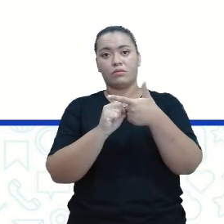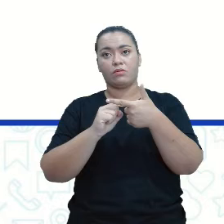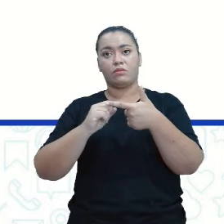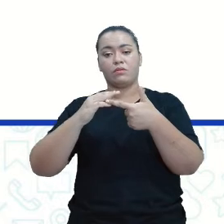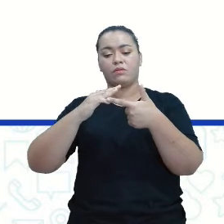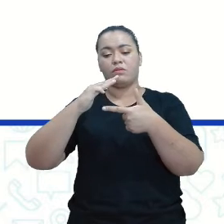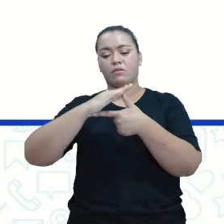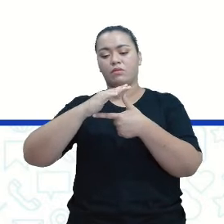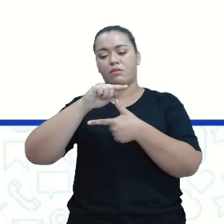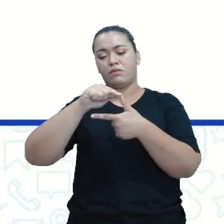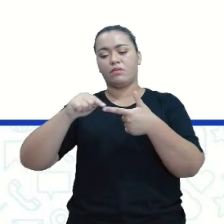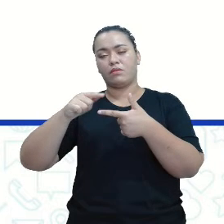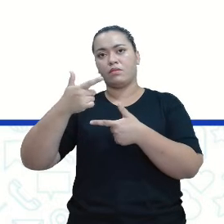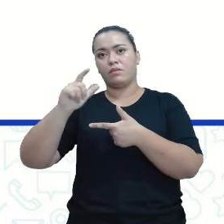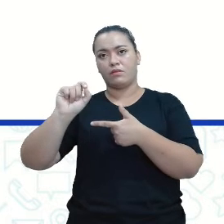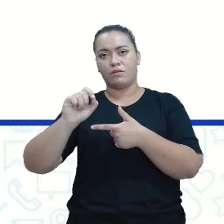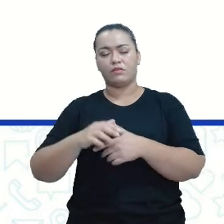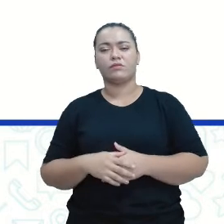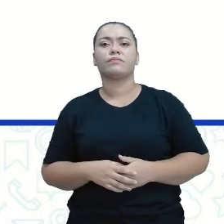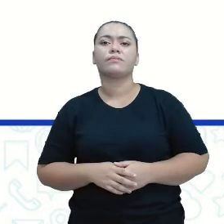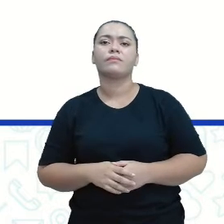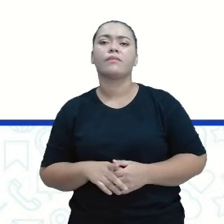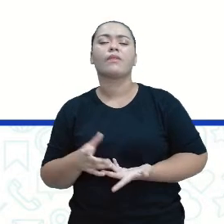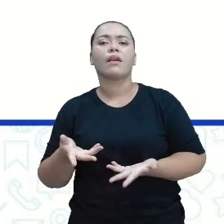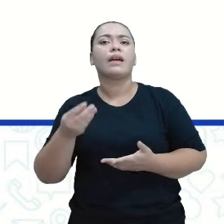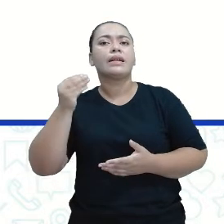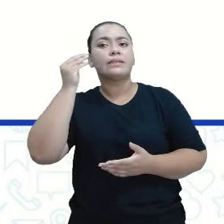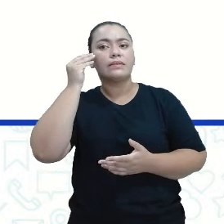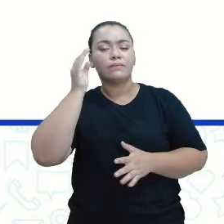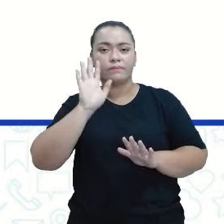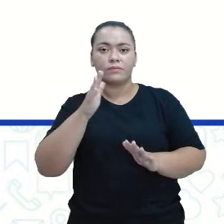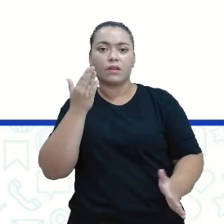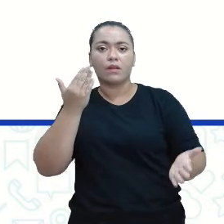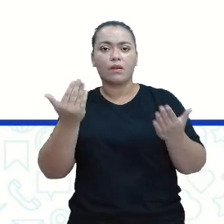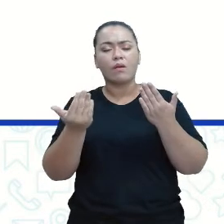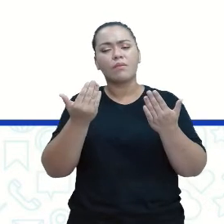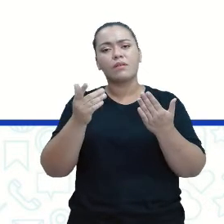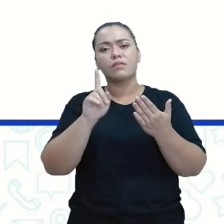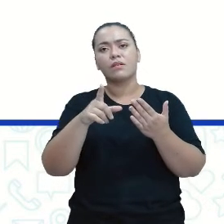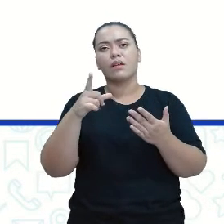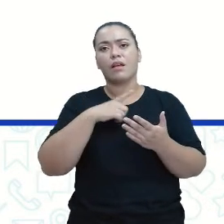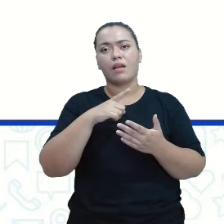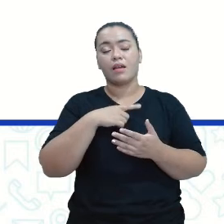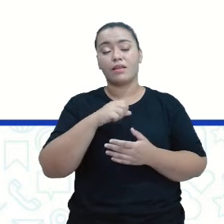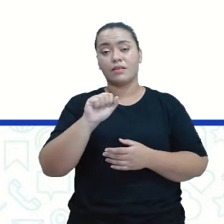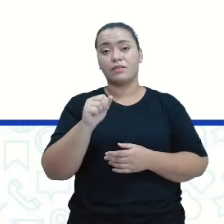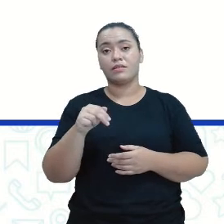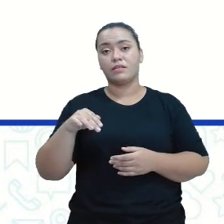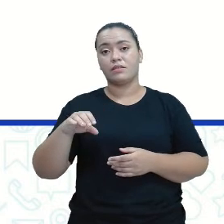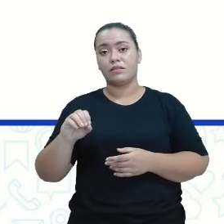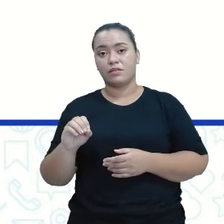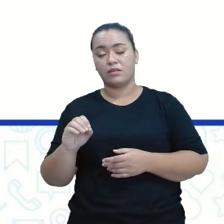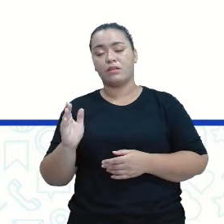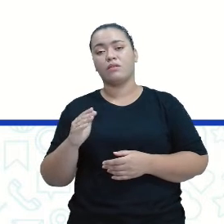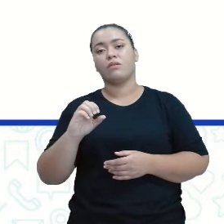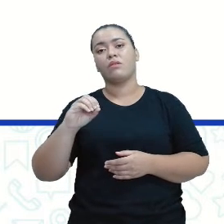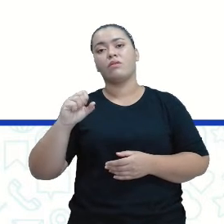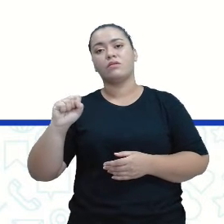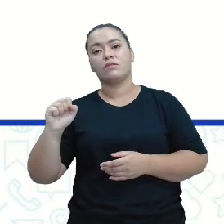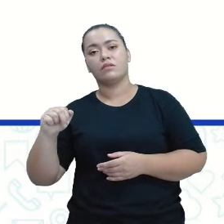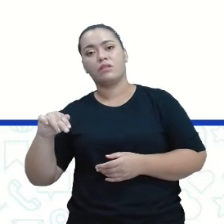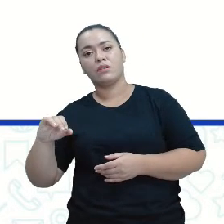e 10 centímetros, tá? E aí a gente vai tentar fazer a comparação em relação ao seno, cosseno e a tangente desse